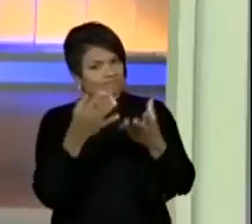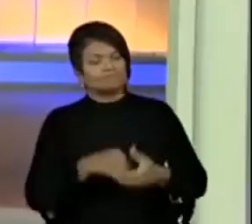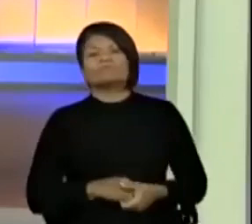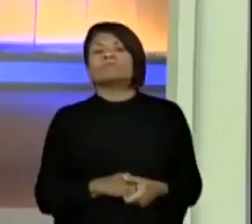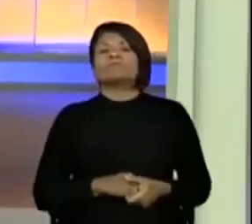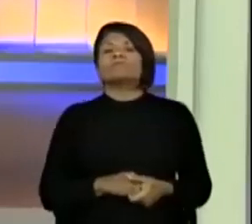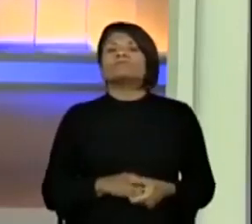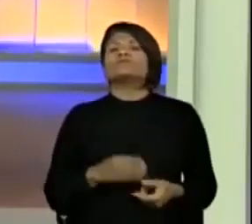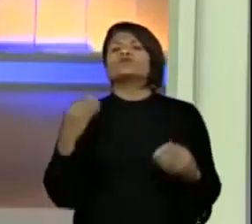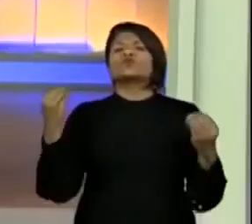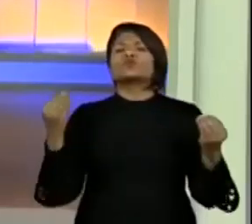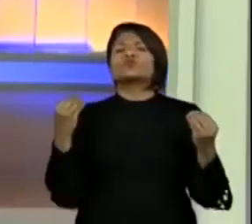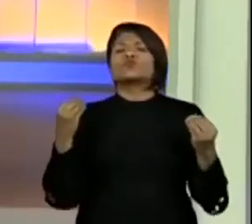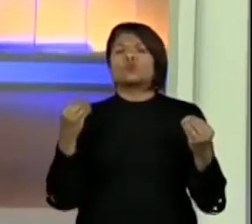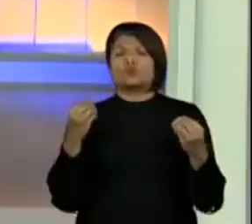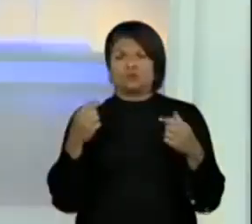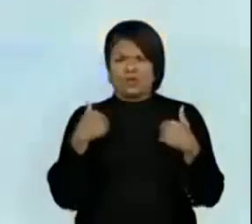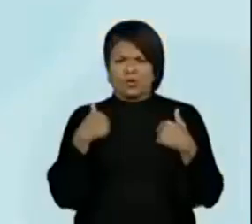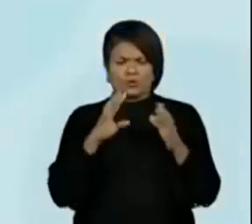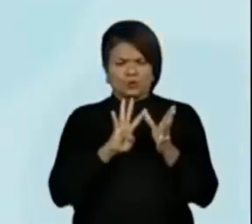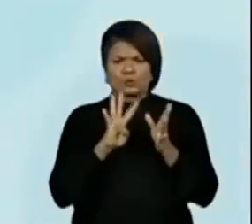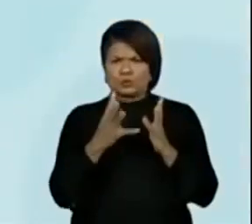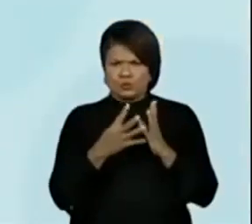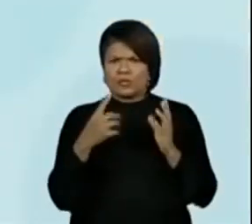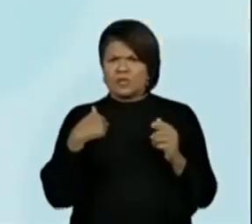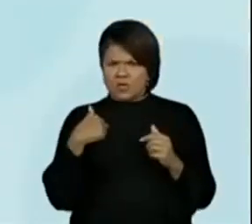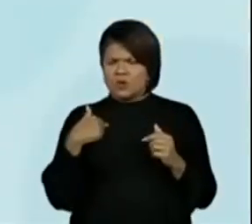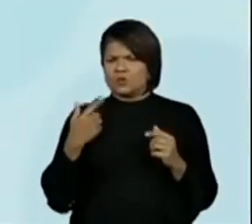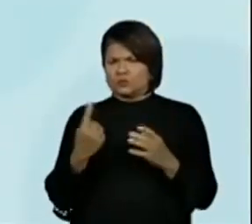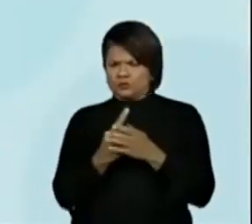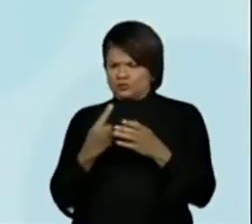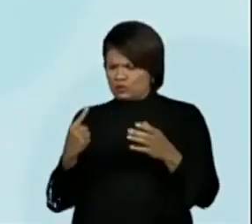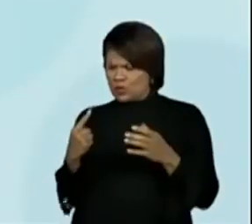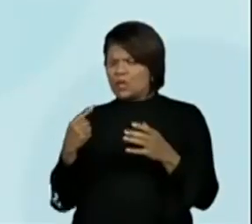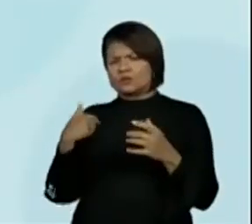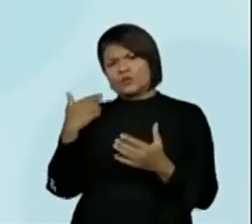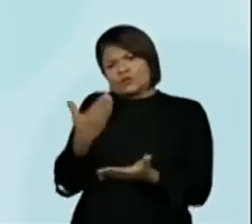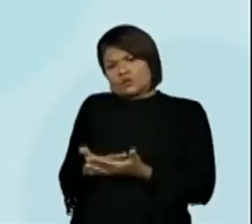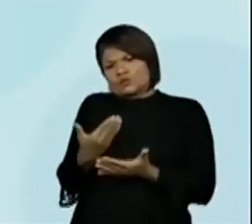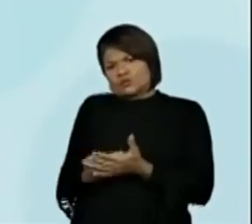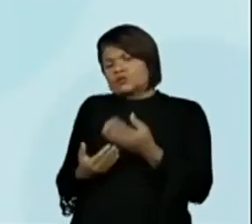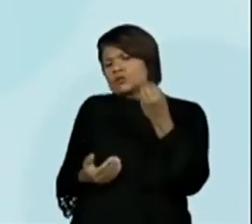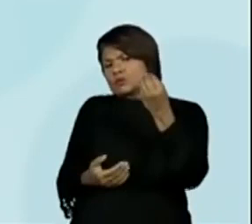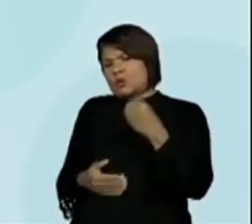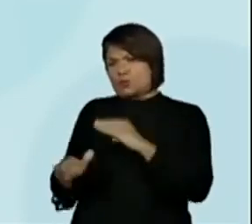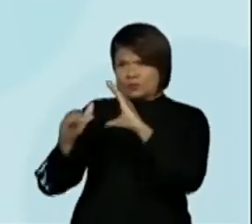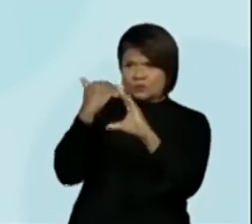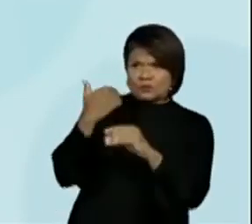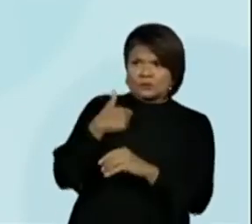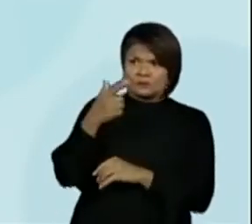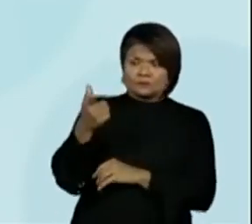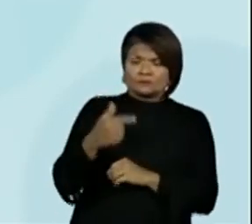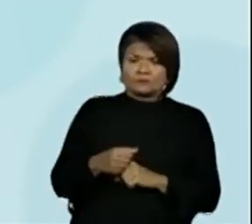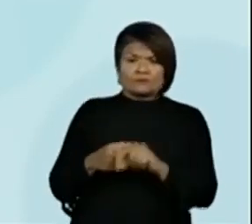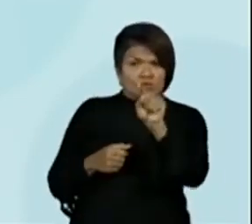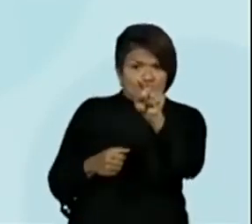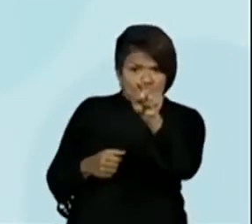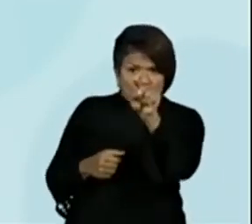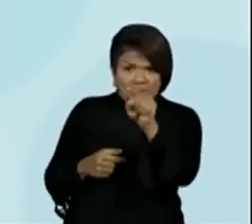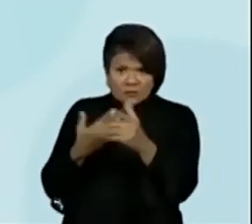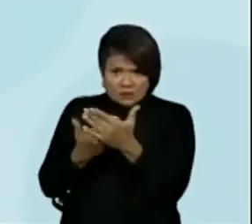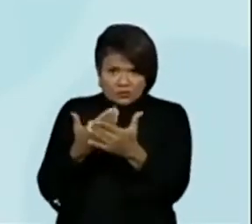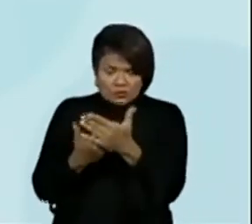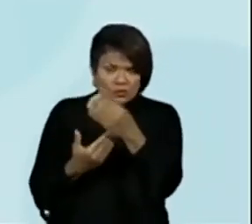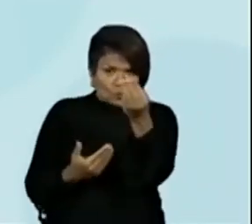Como estudar em tempos de isolamento social? Como você está estudando? Responda para mim aí no chat. Como que você está